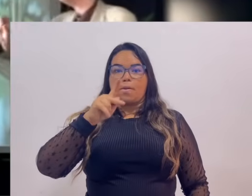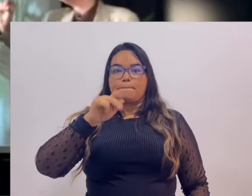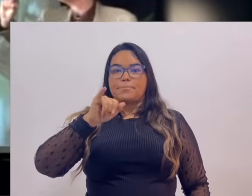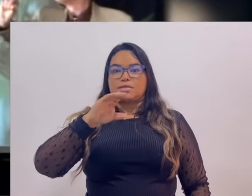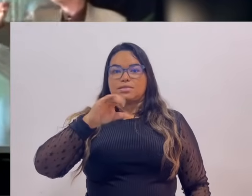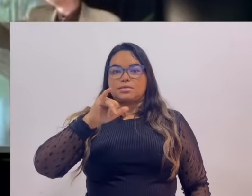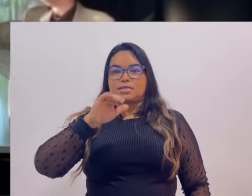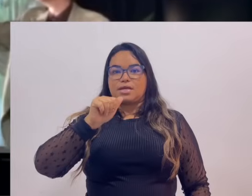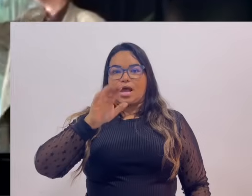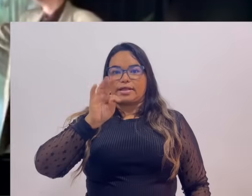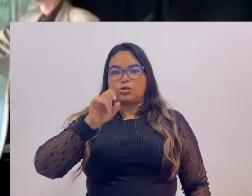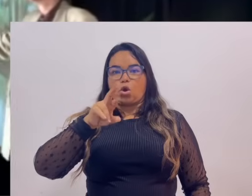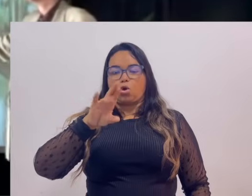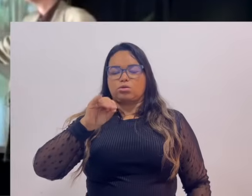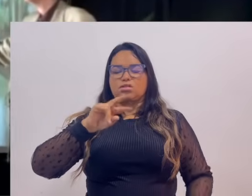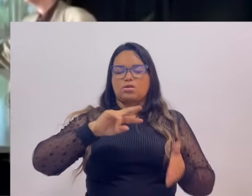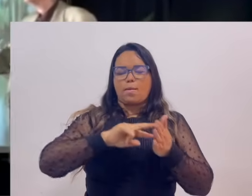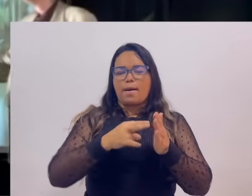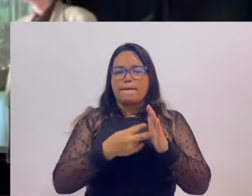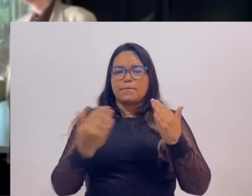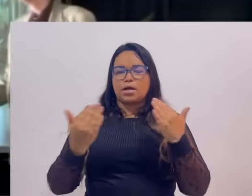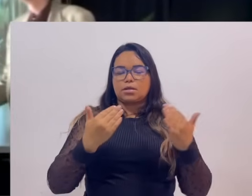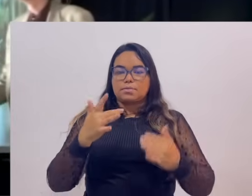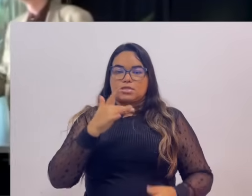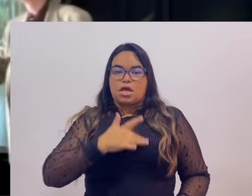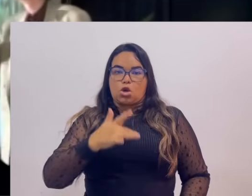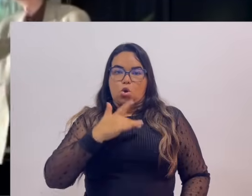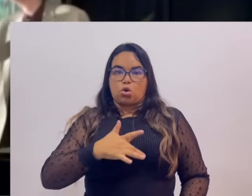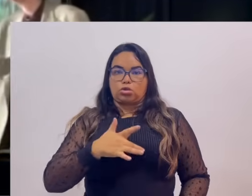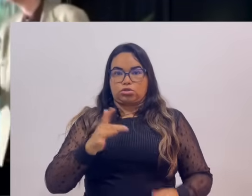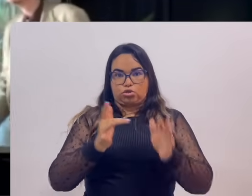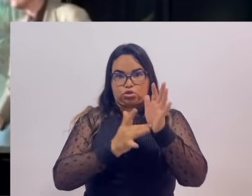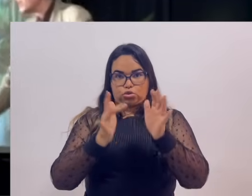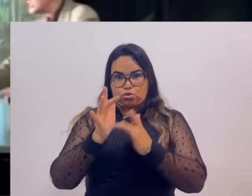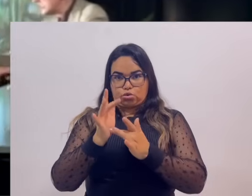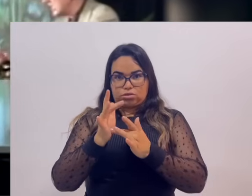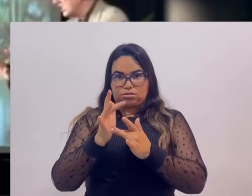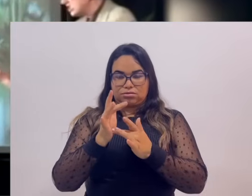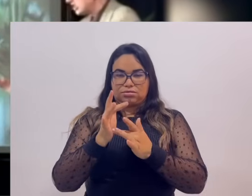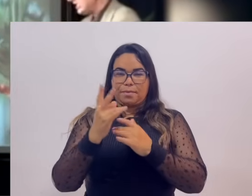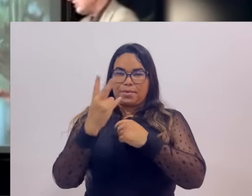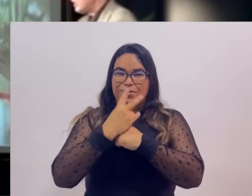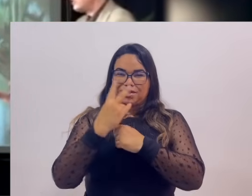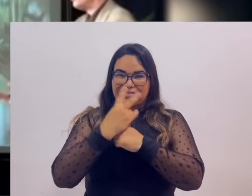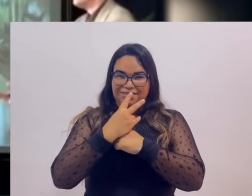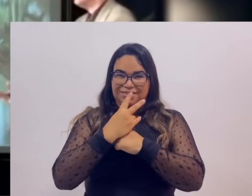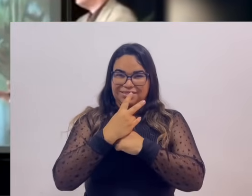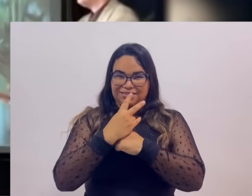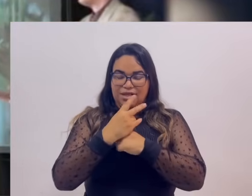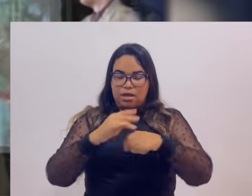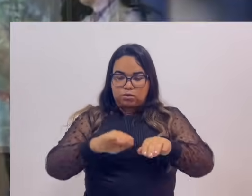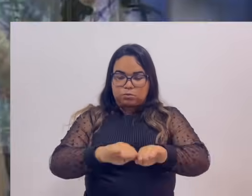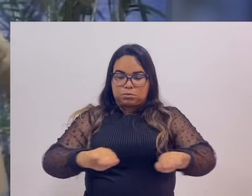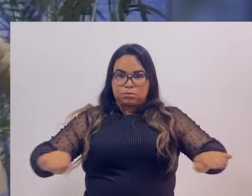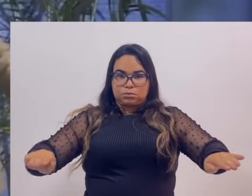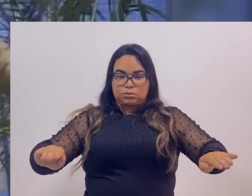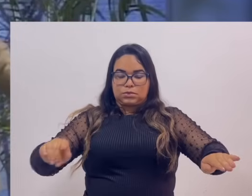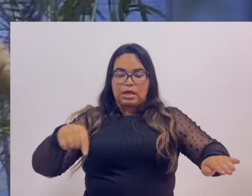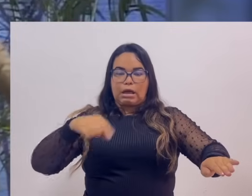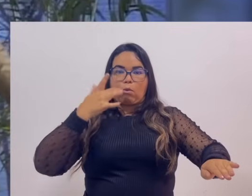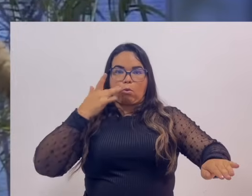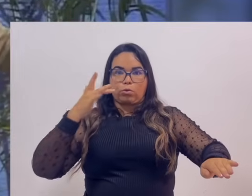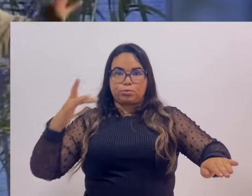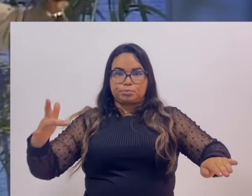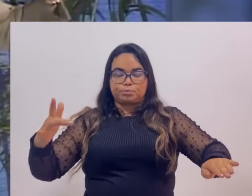ouro fino o propiciatório que representava a misericórdia de Cristo cobrindo-nos da condenação da